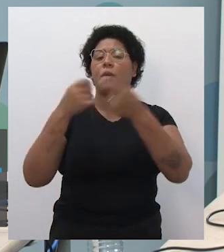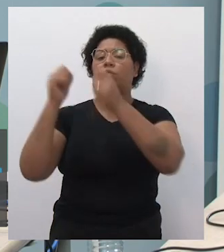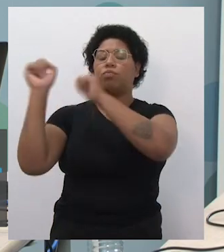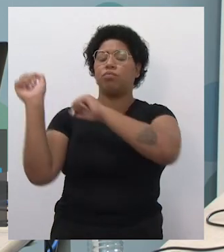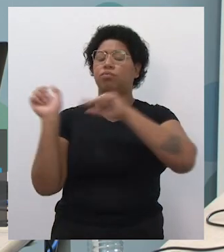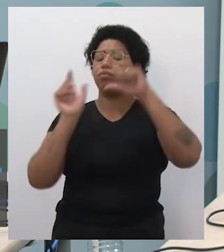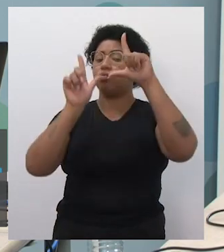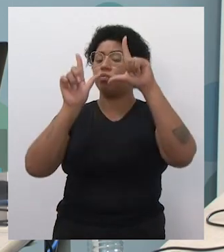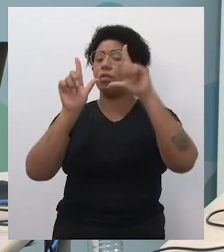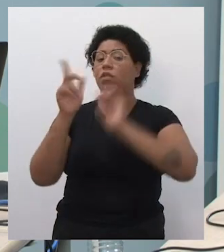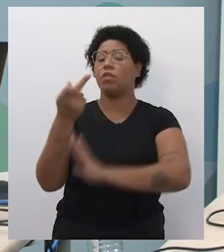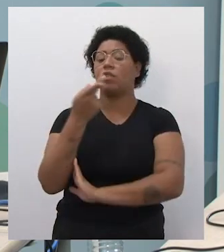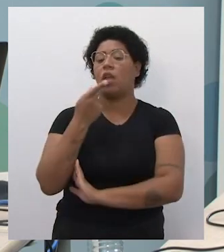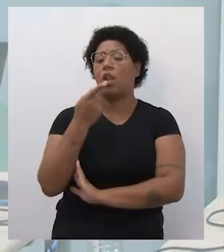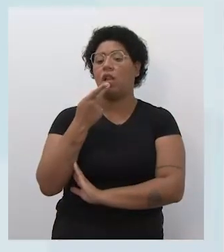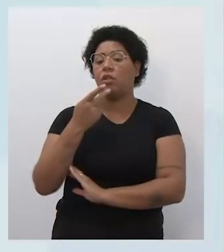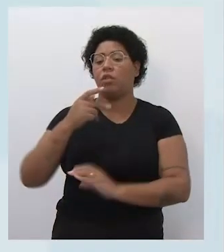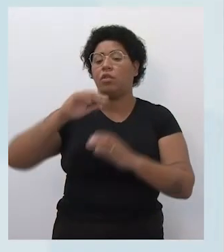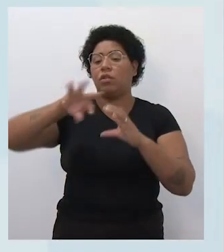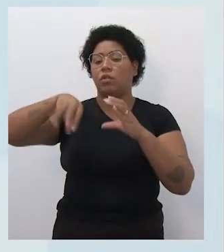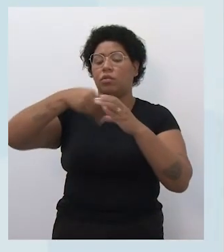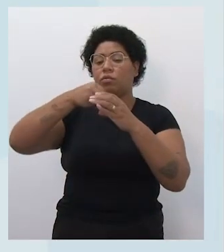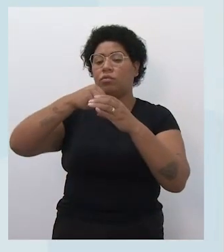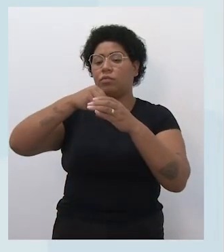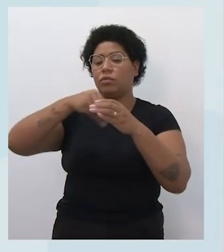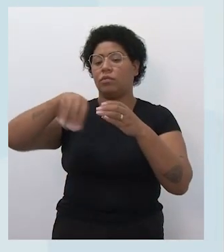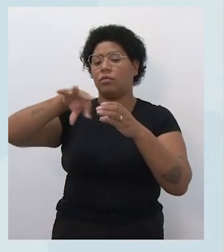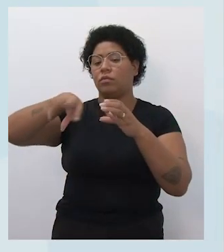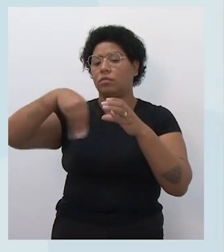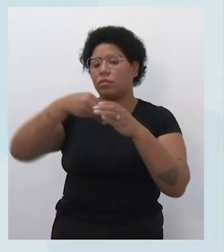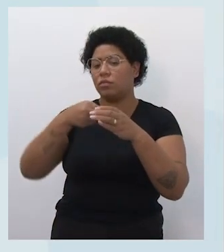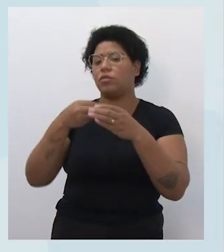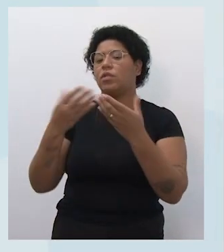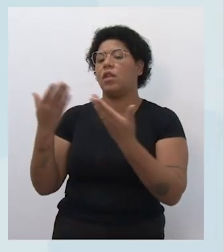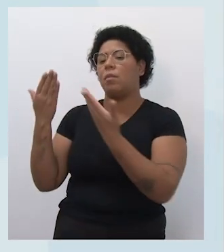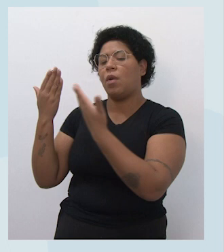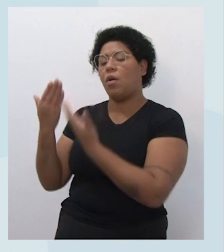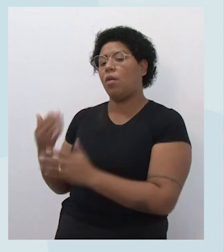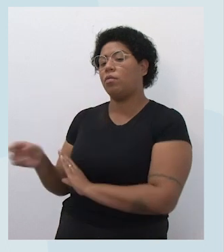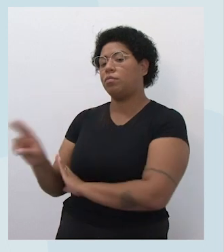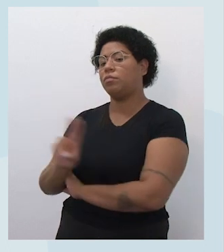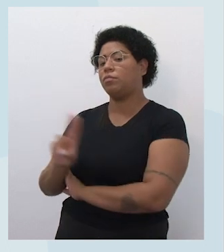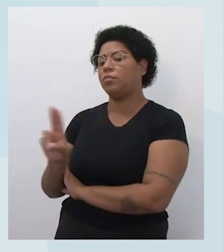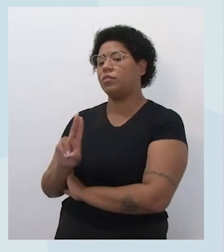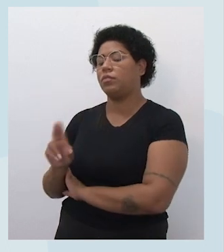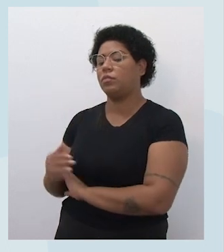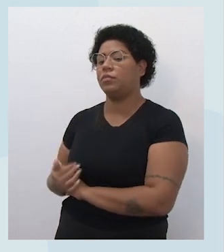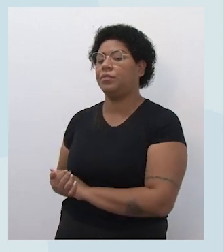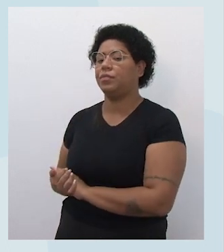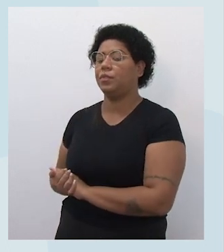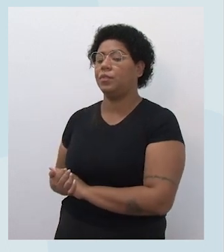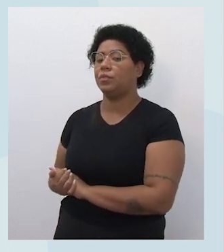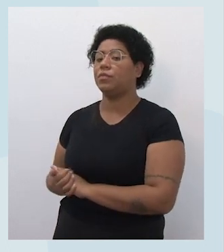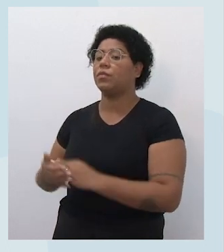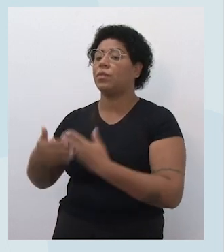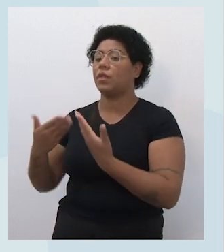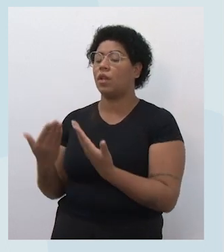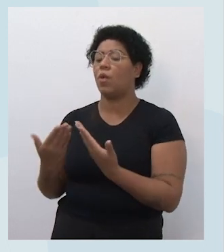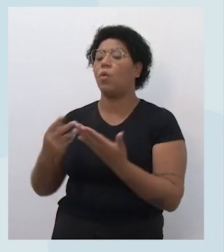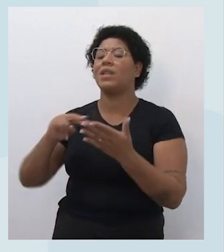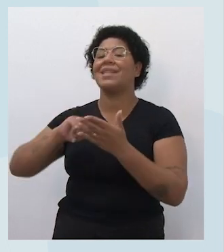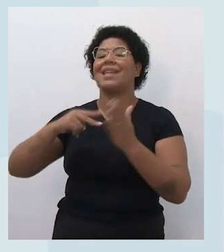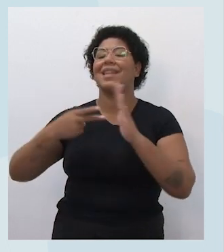gente falar, aprofundar um pouquinho no tema dessa fala de agora, a questão da curadoria. O que